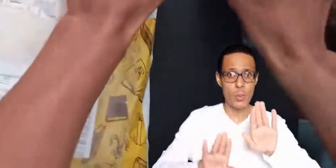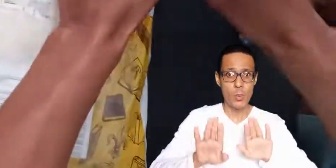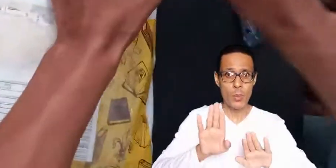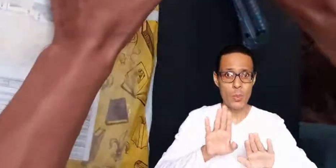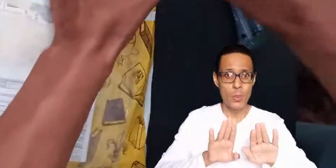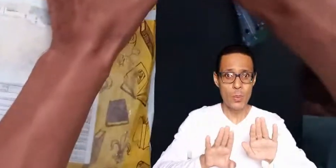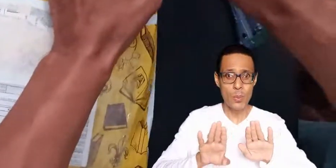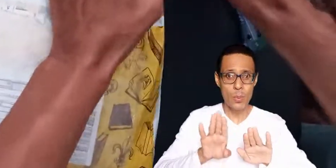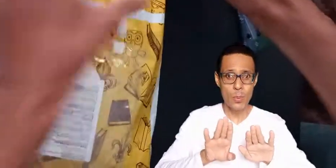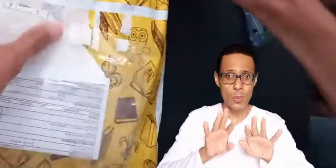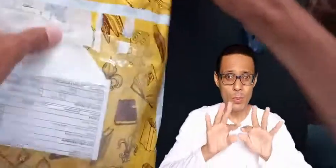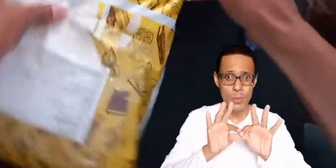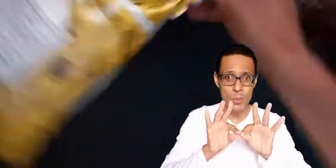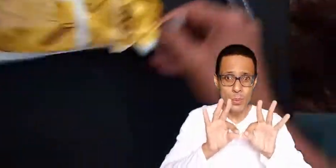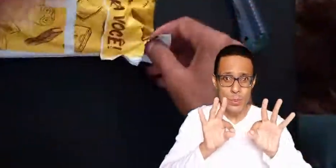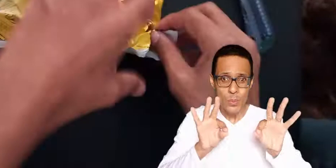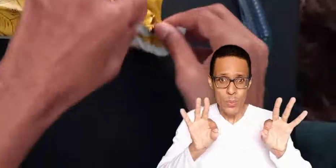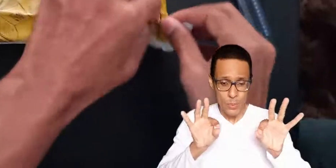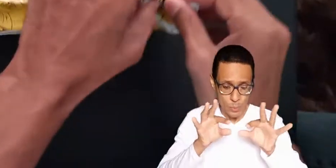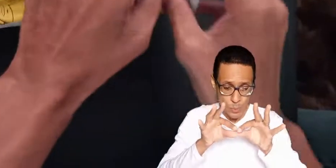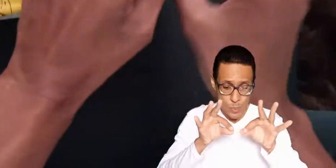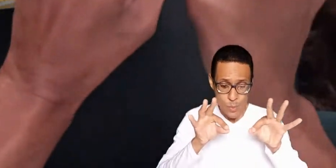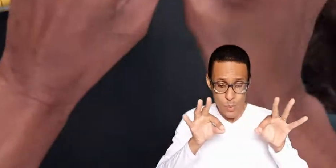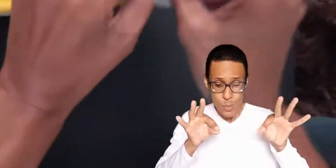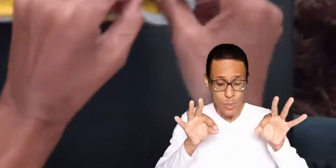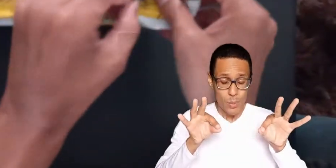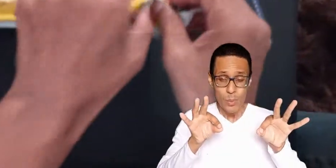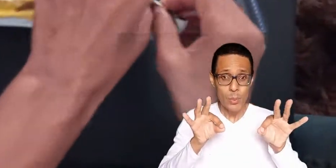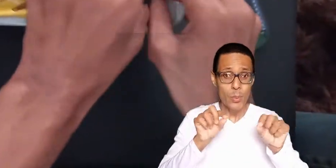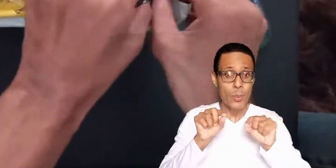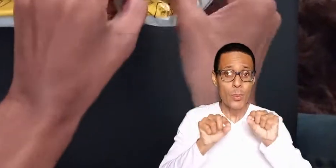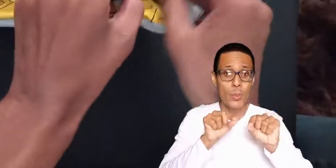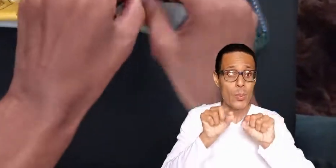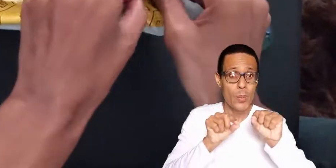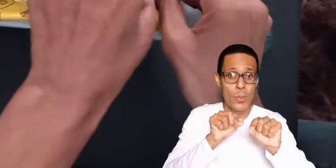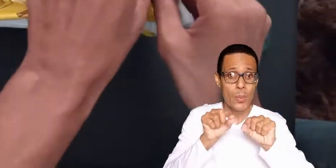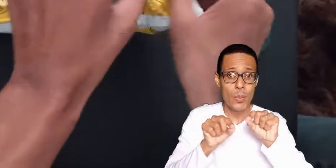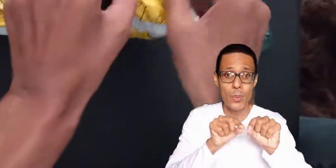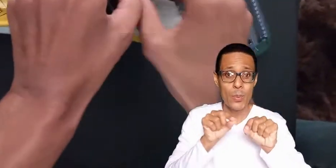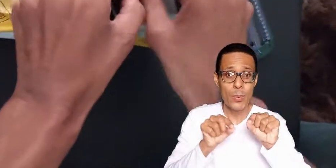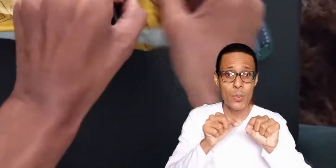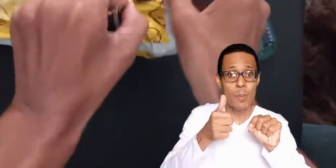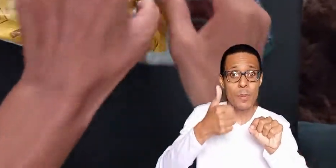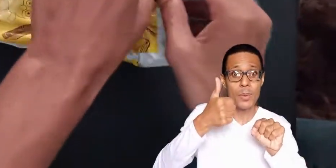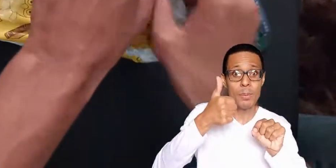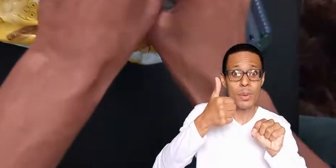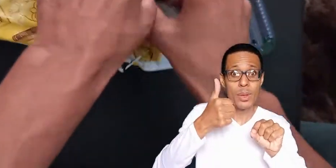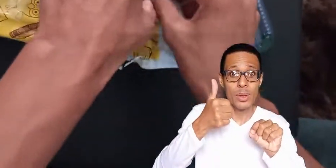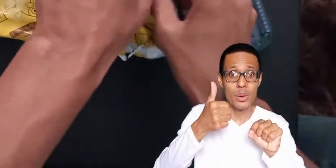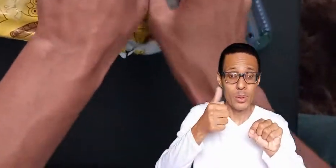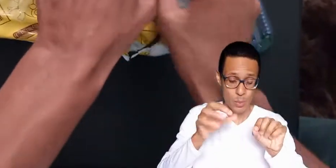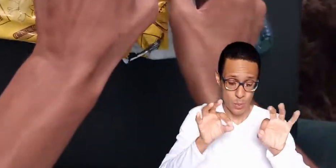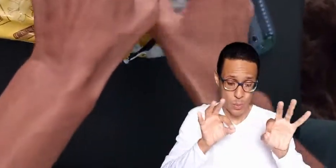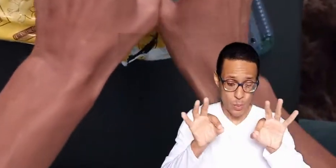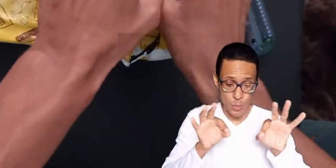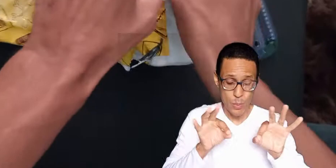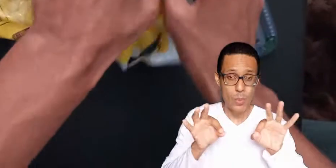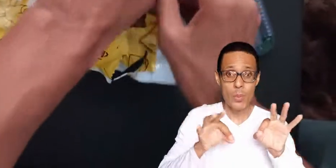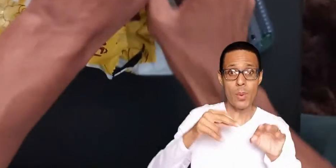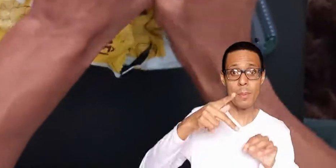Vamos abrir, vamos ver o que tem nesse primeiro pacote de